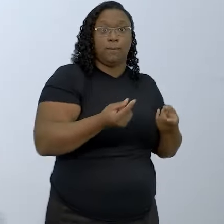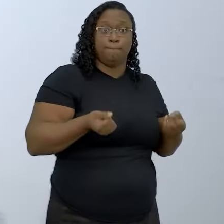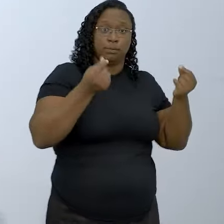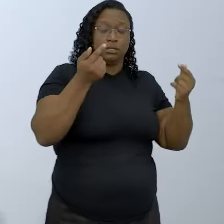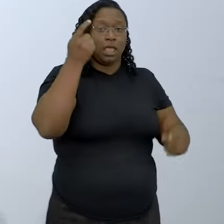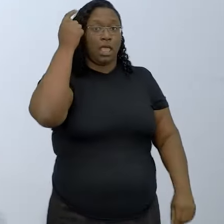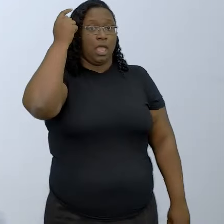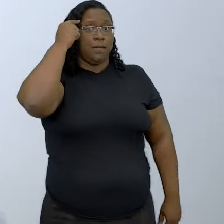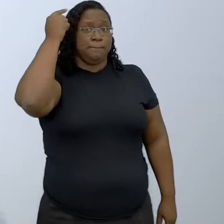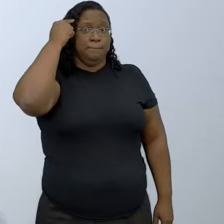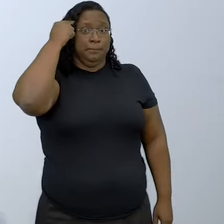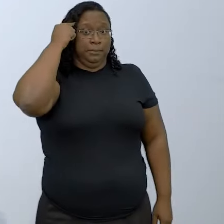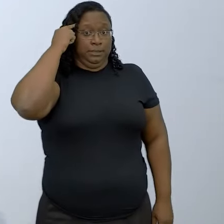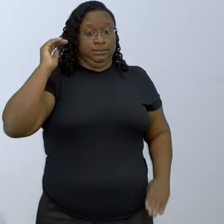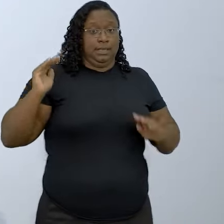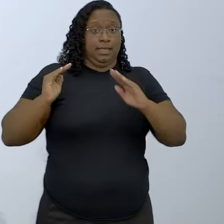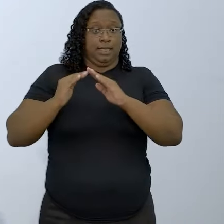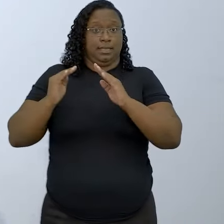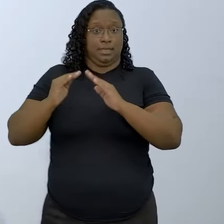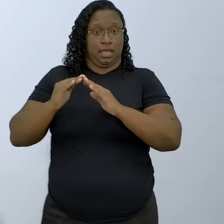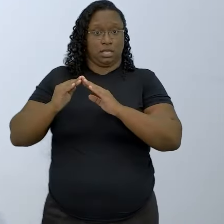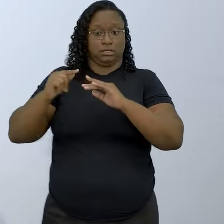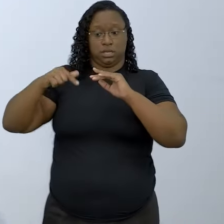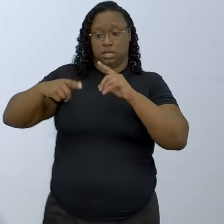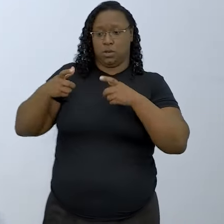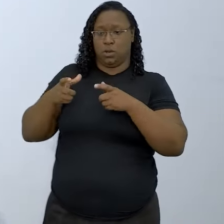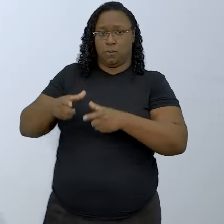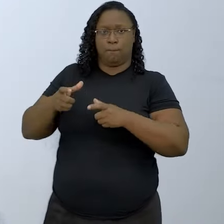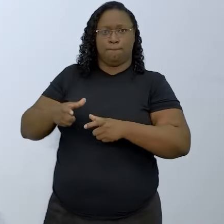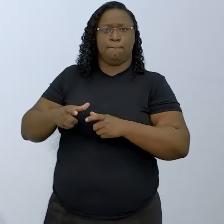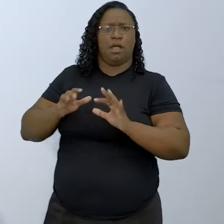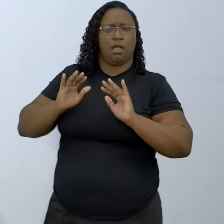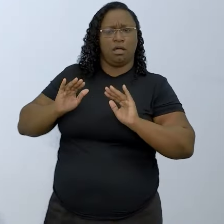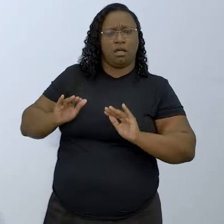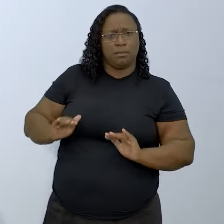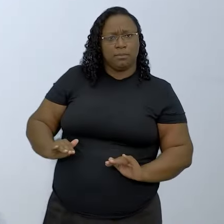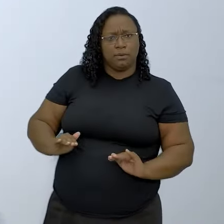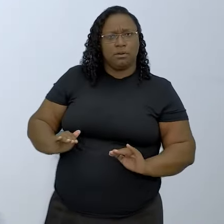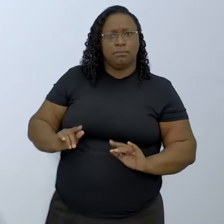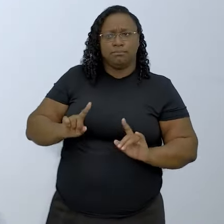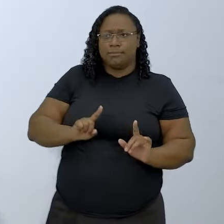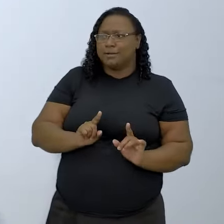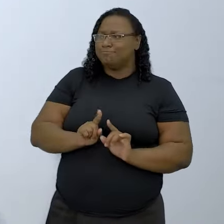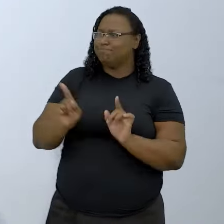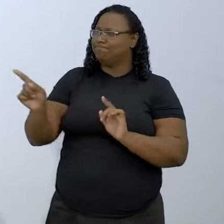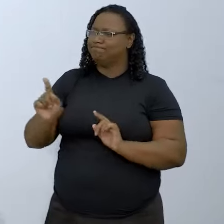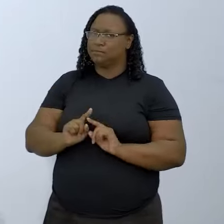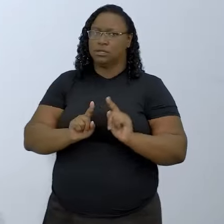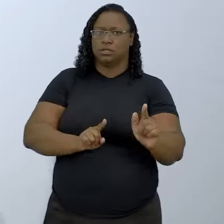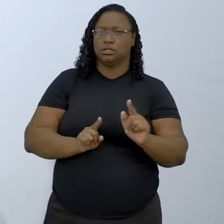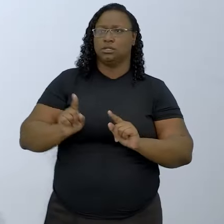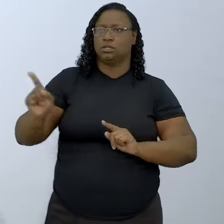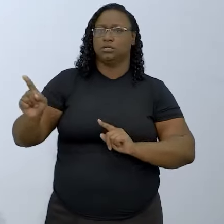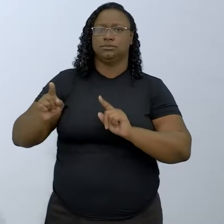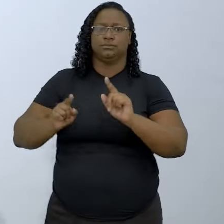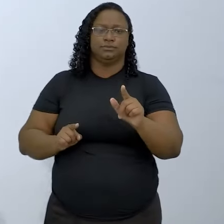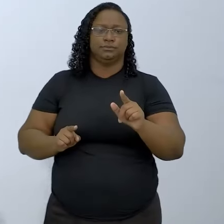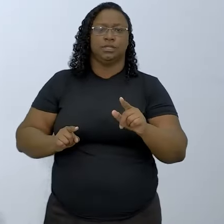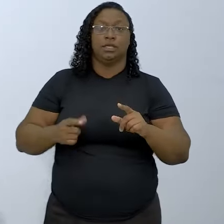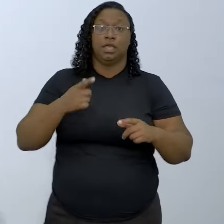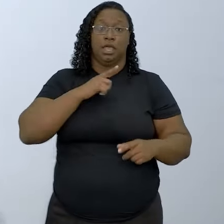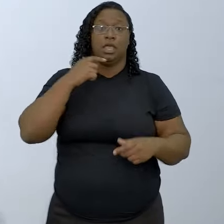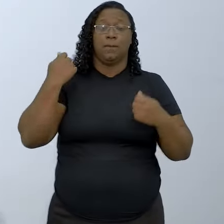minha casa, que não é um bairro nobre, que é um bairro periférico, para ir para algum lugar, as minhas opções é sempre eu tenho que pegar